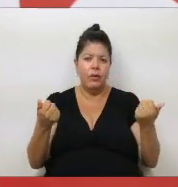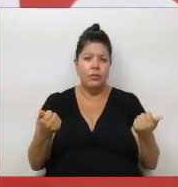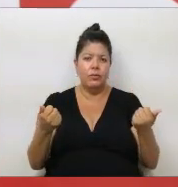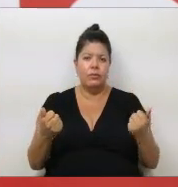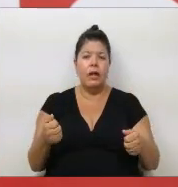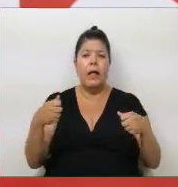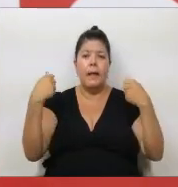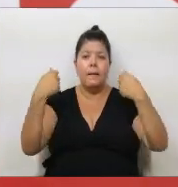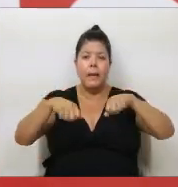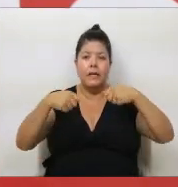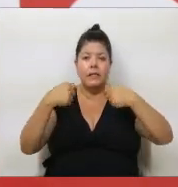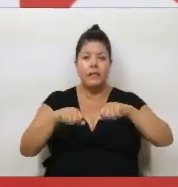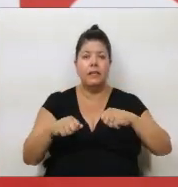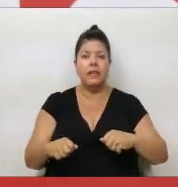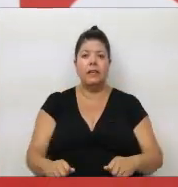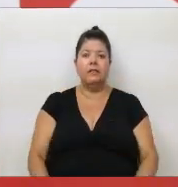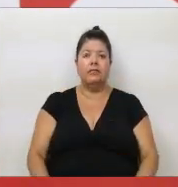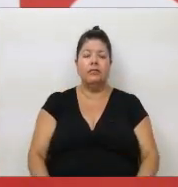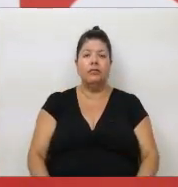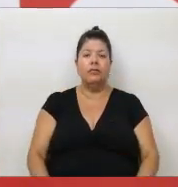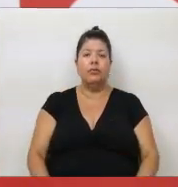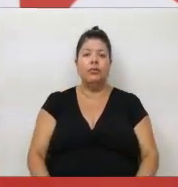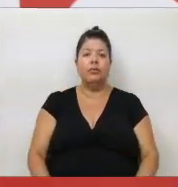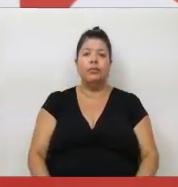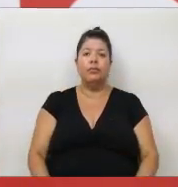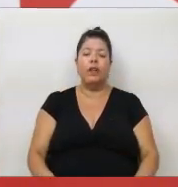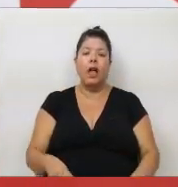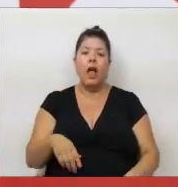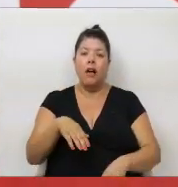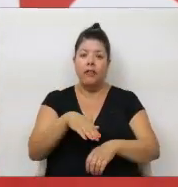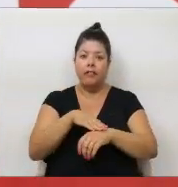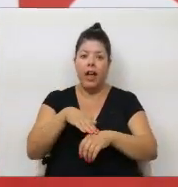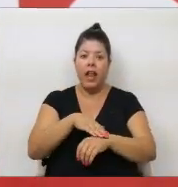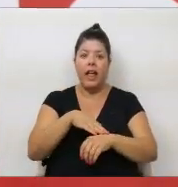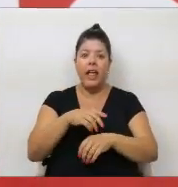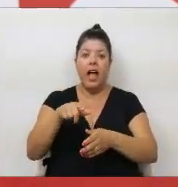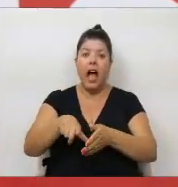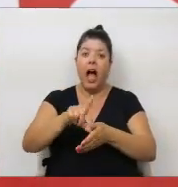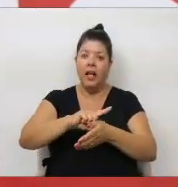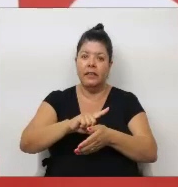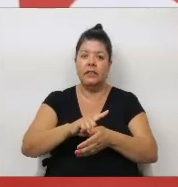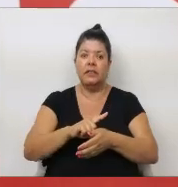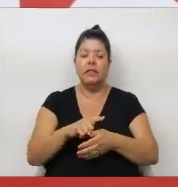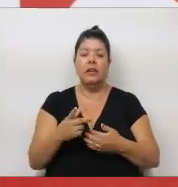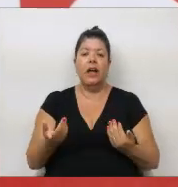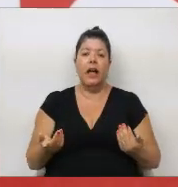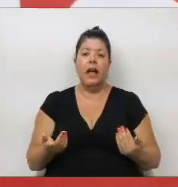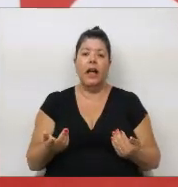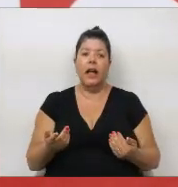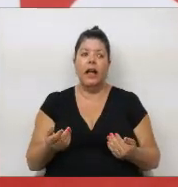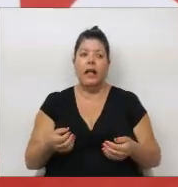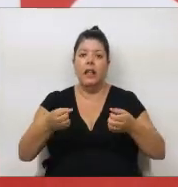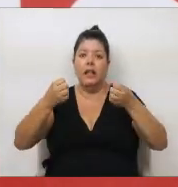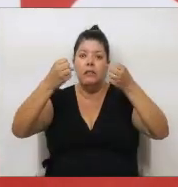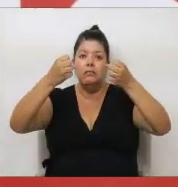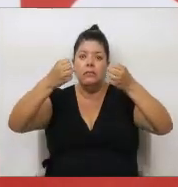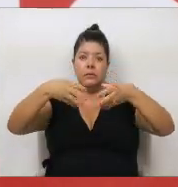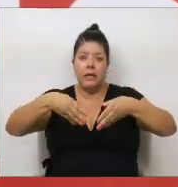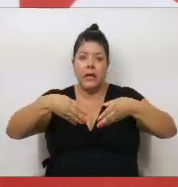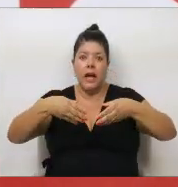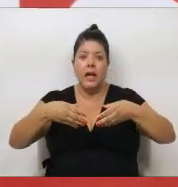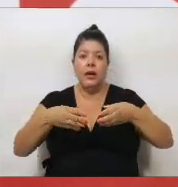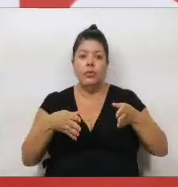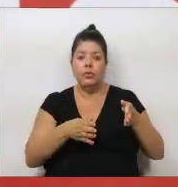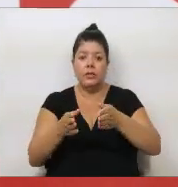É preciso que a gente, eu já tinha falado anterior, não é, tratar os caminhos que nós temos tão belos e